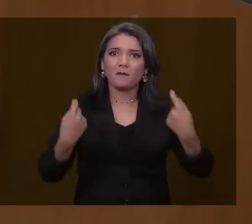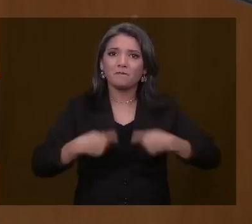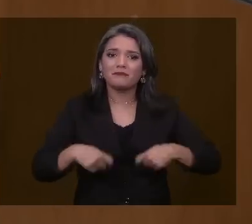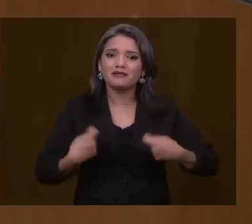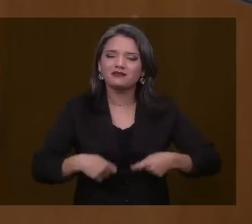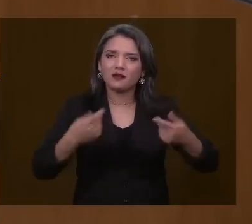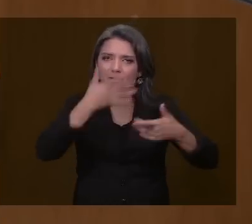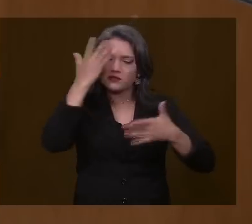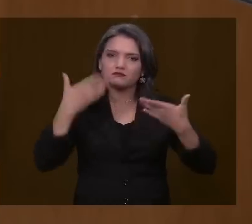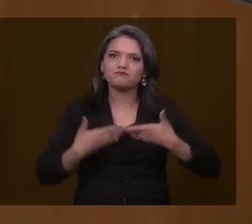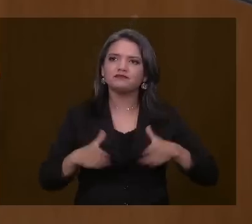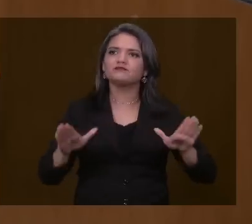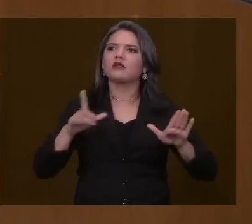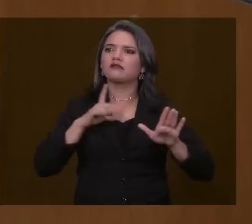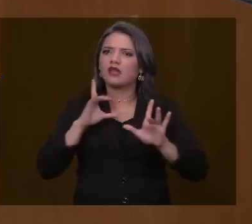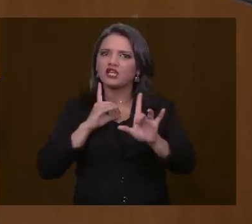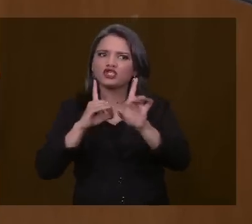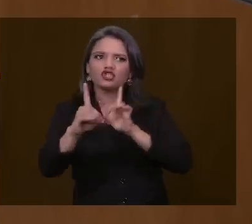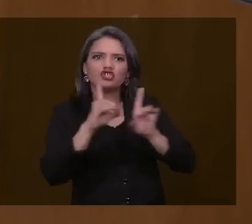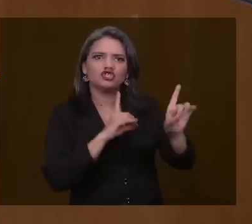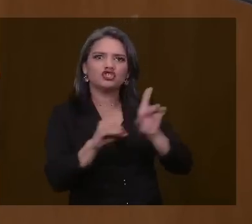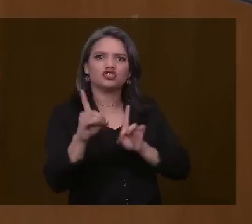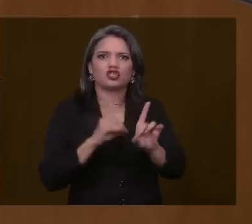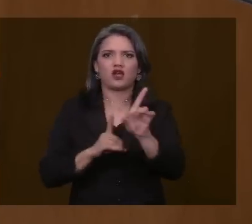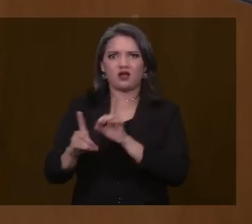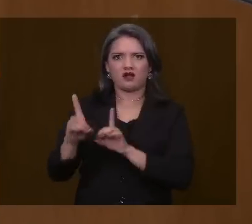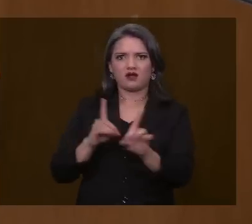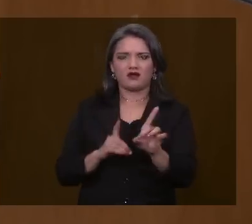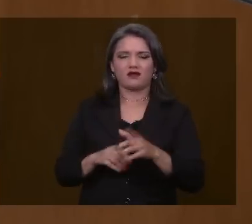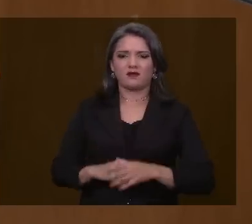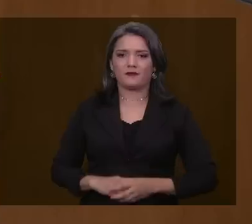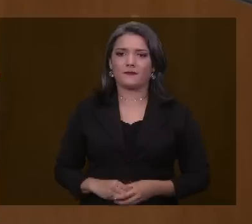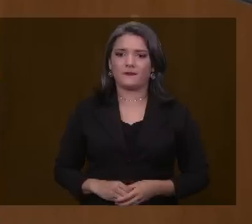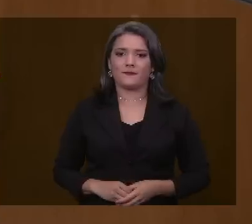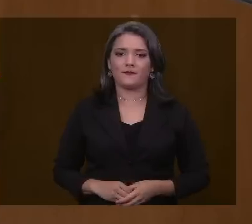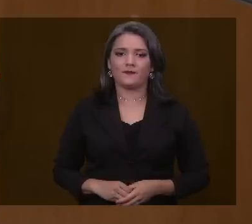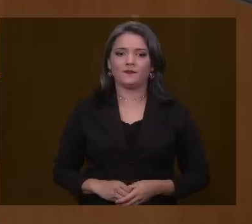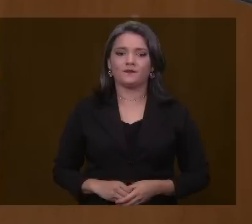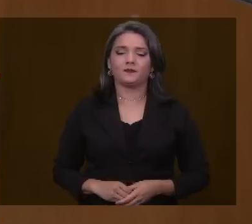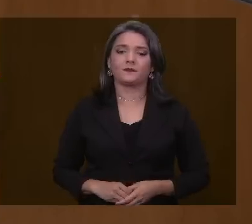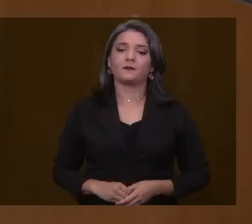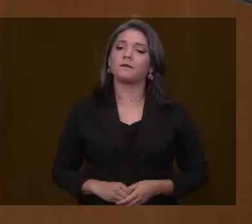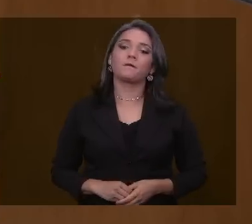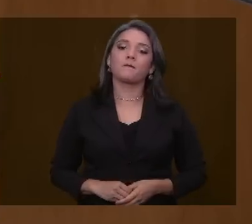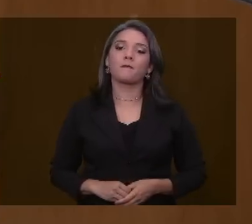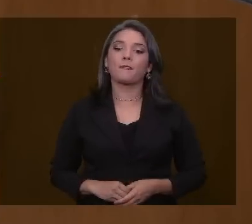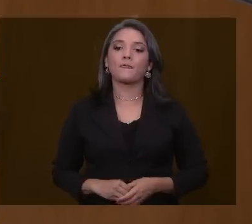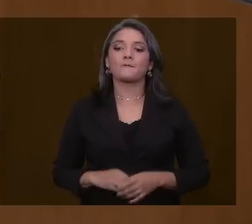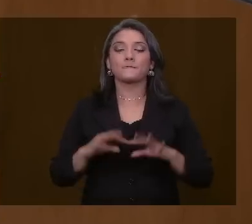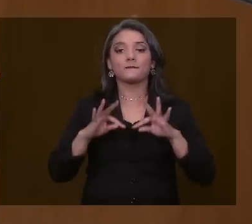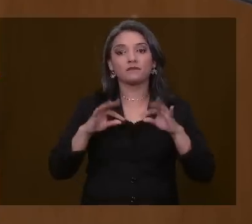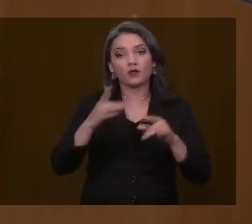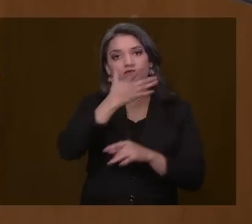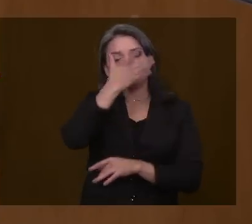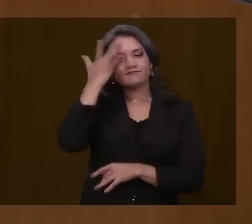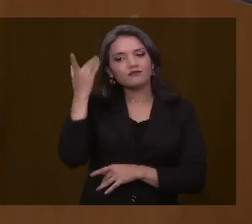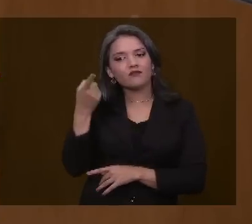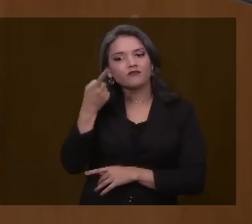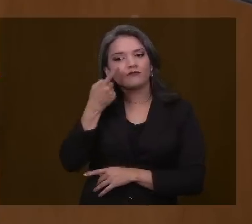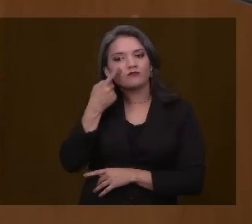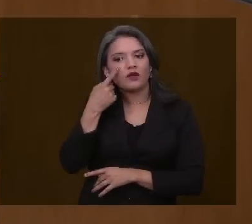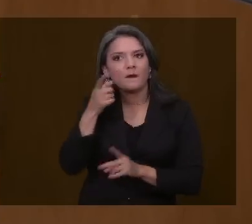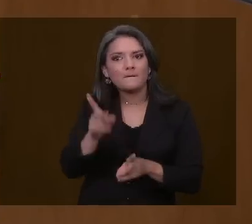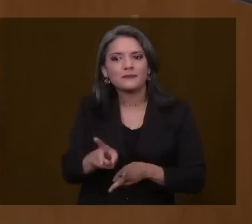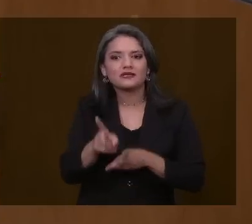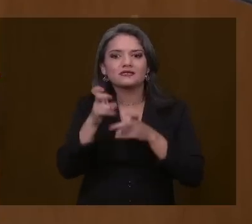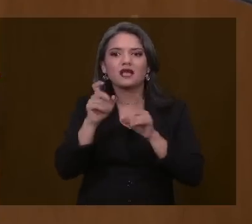para o diálogo. A propósito, todos veem e sentem que a disseminação